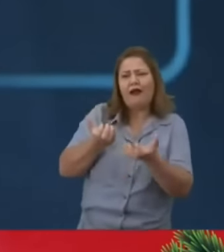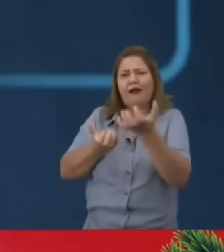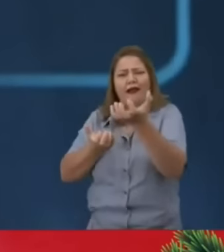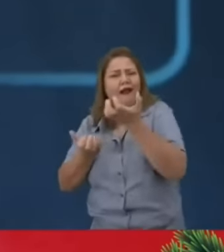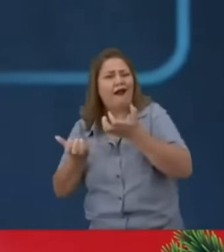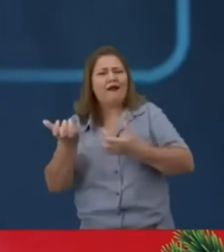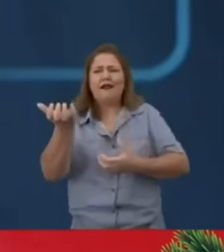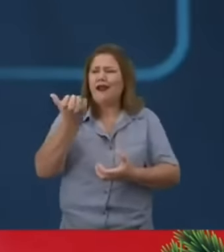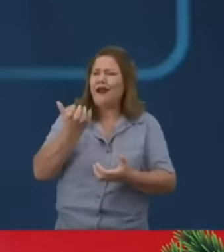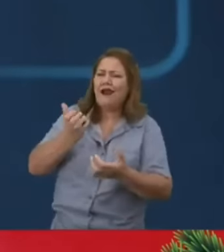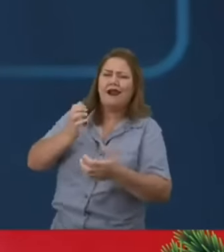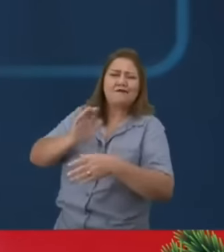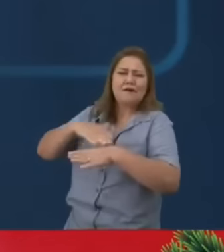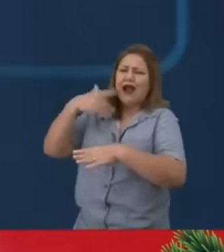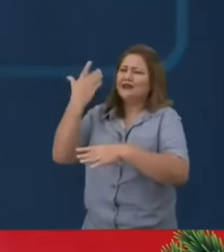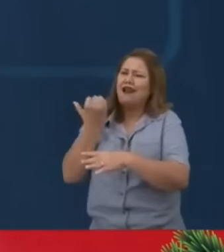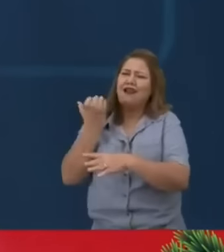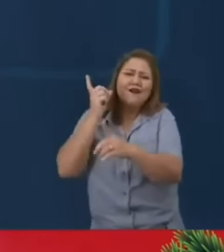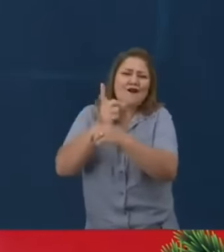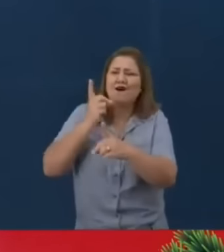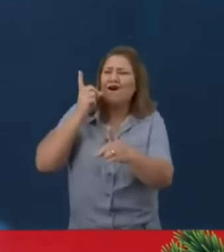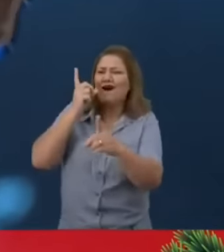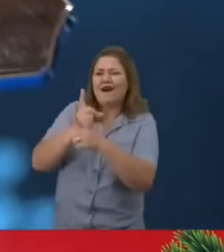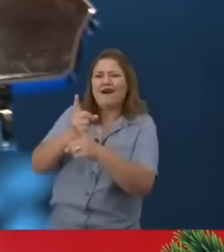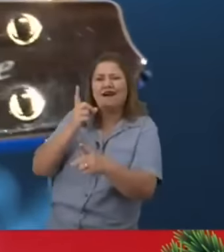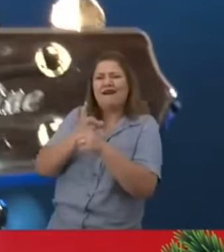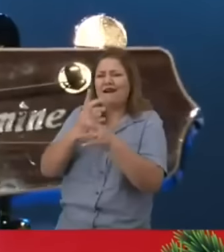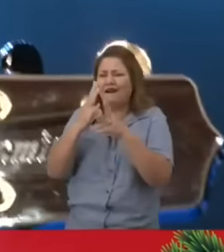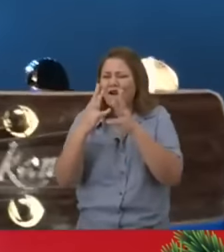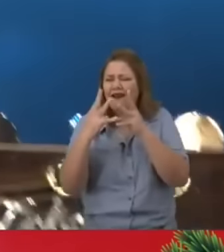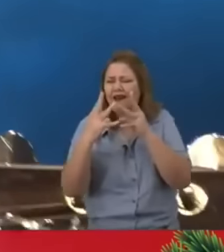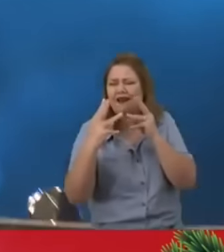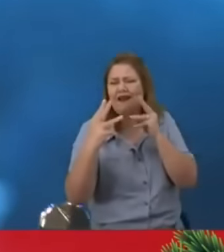vou tentando te encontrar. Vou me perdendo,